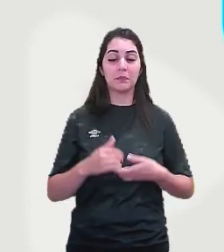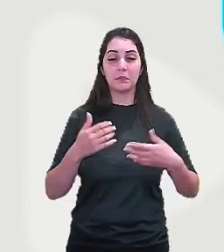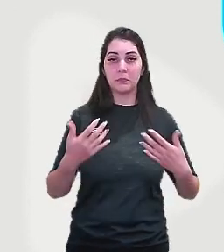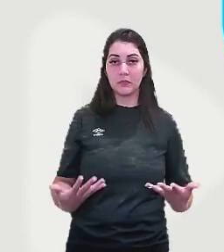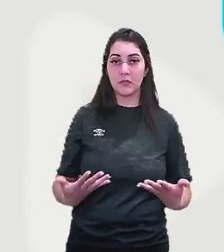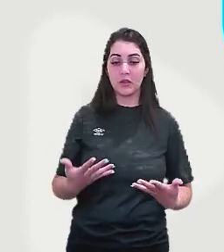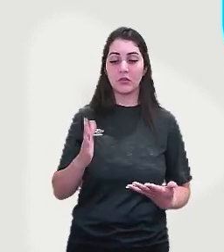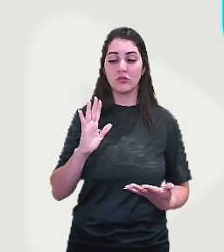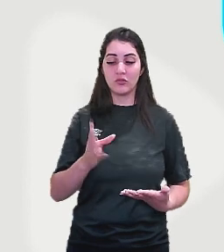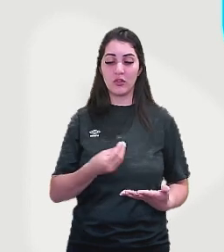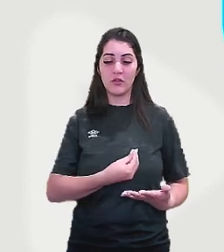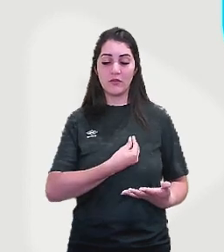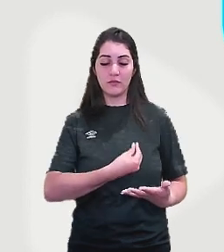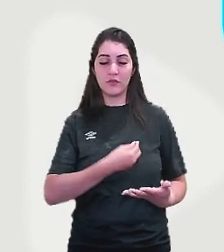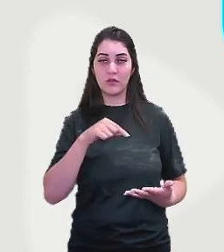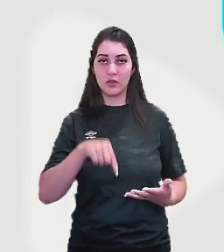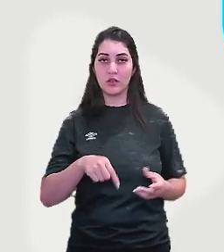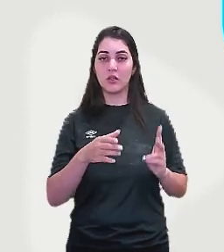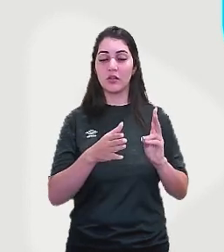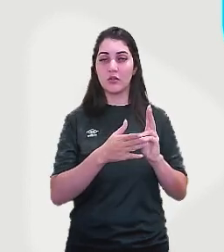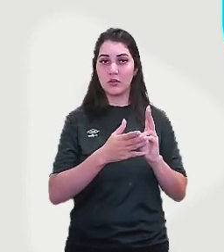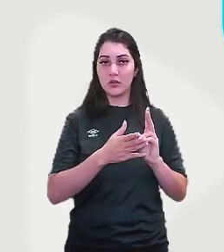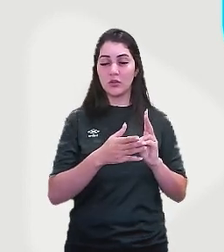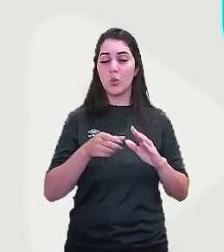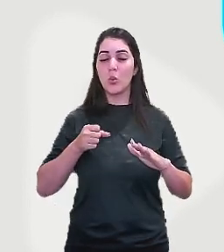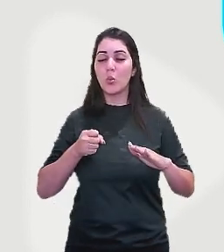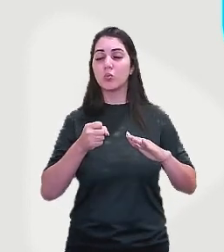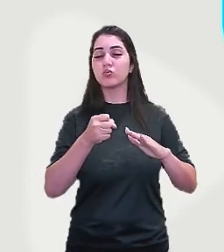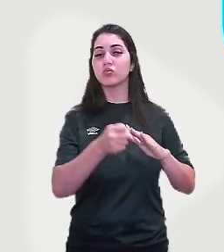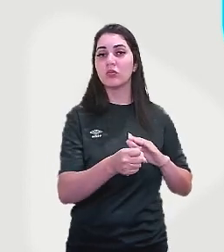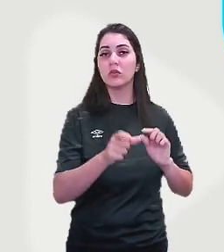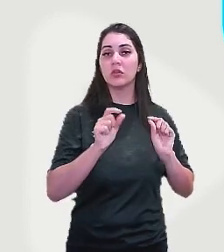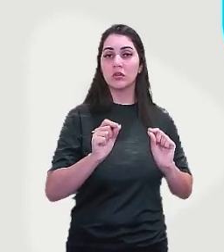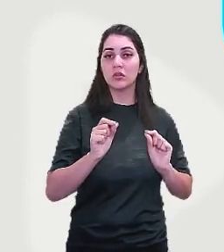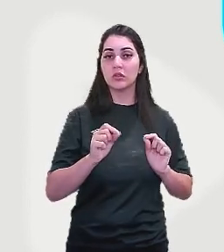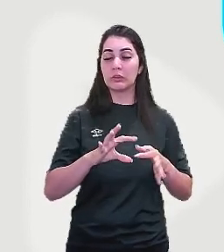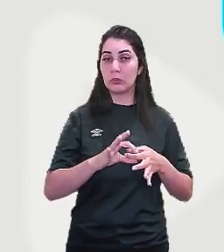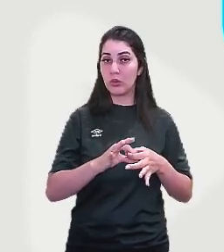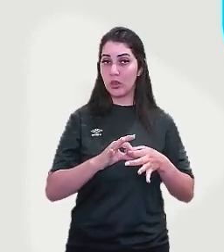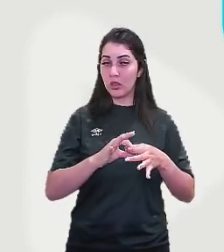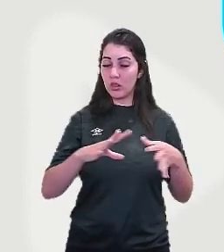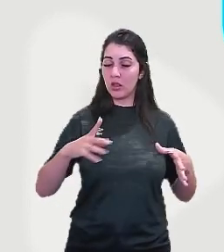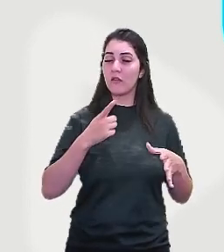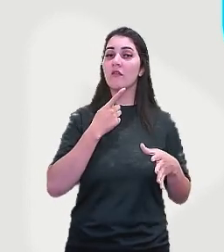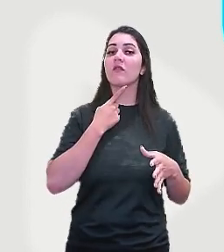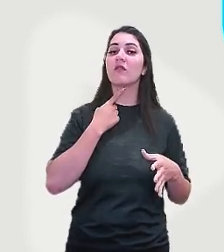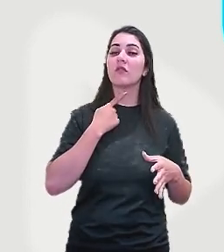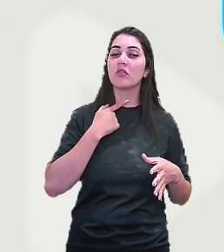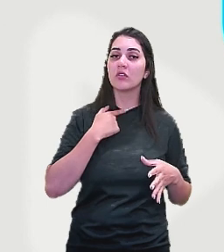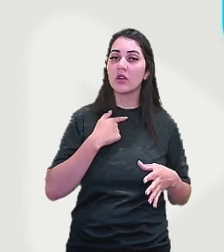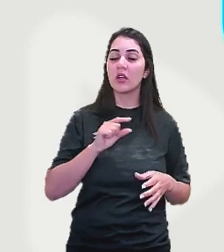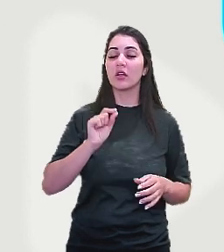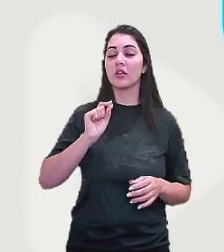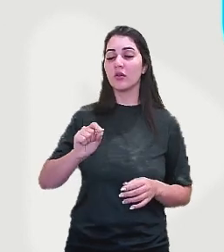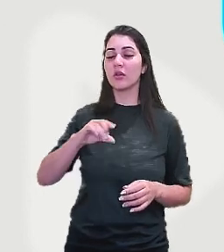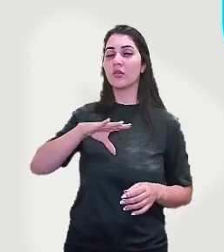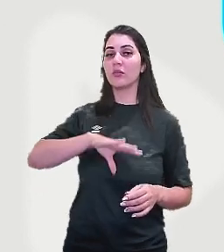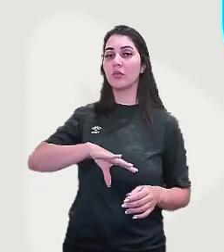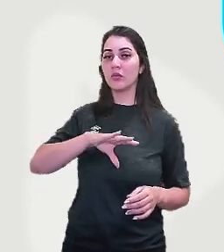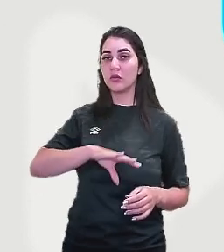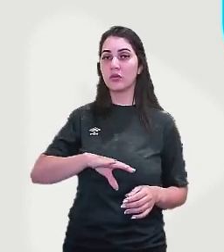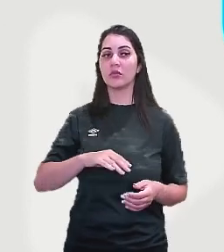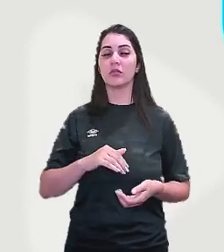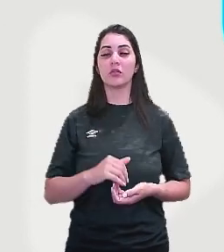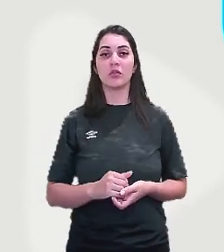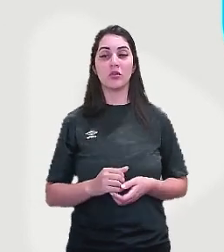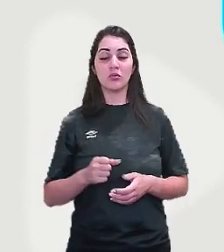Então, os que já viviam aqui, os índios, os que foram trazidos por livre e espontânea vontade, que foram os portugueses,